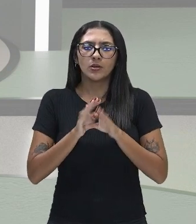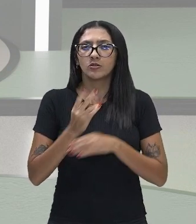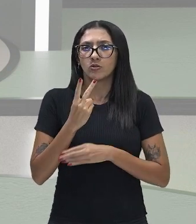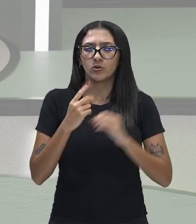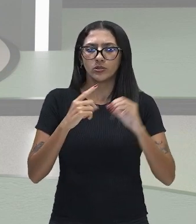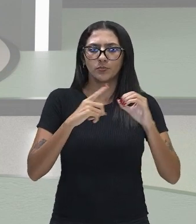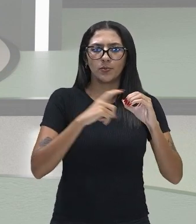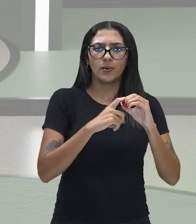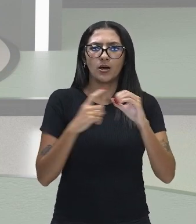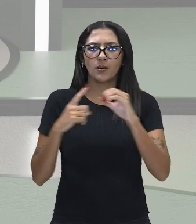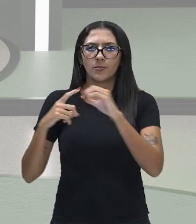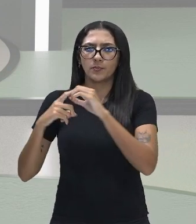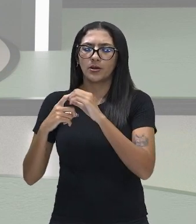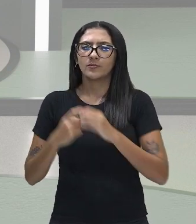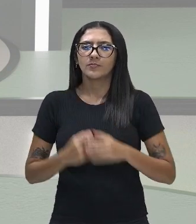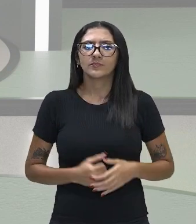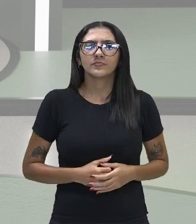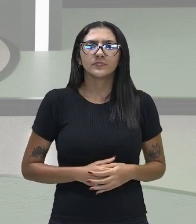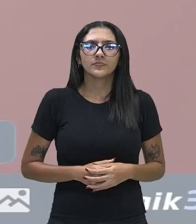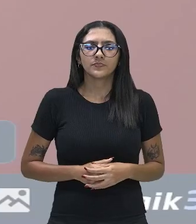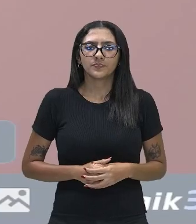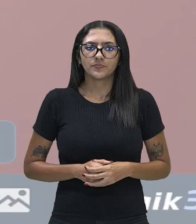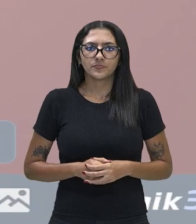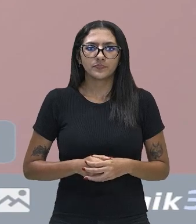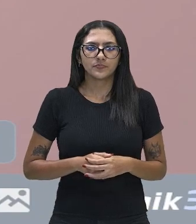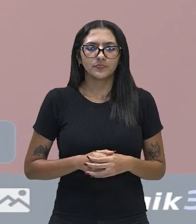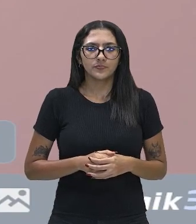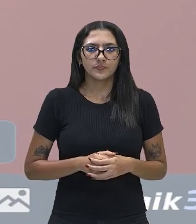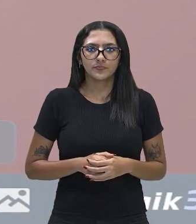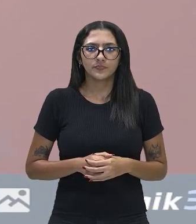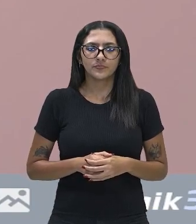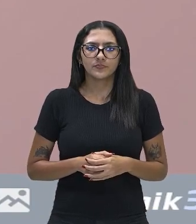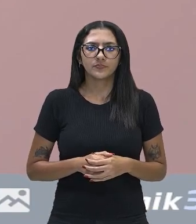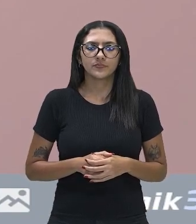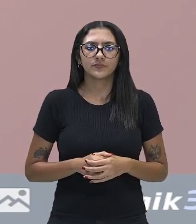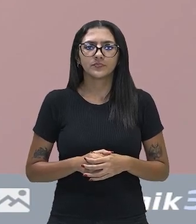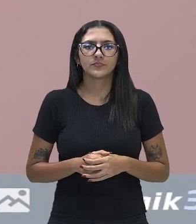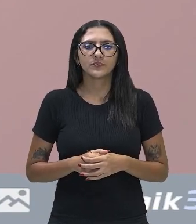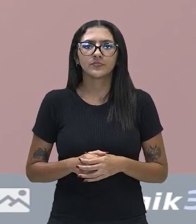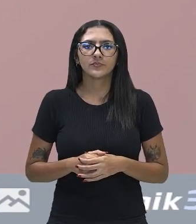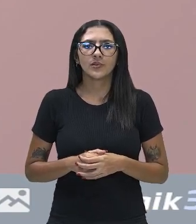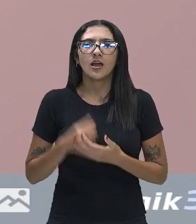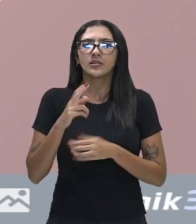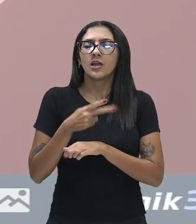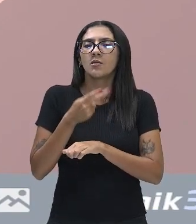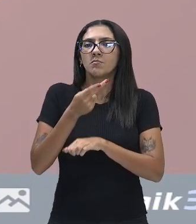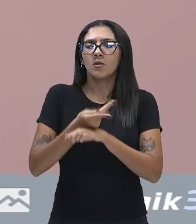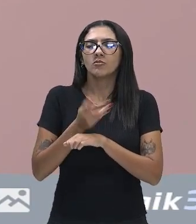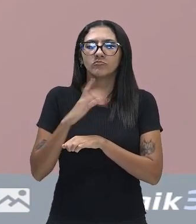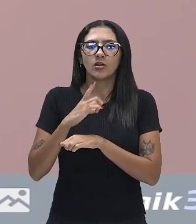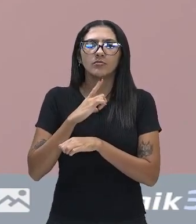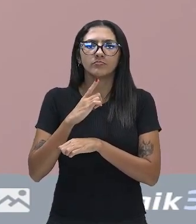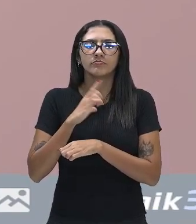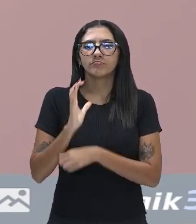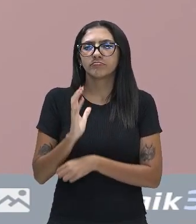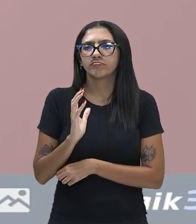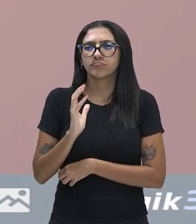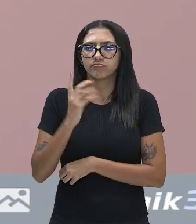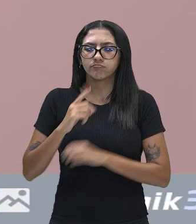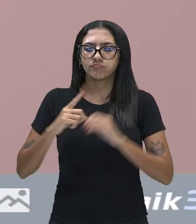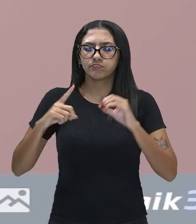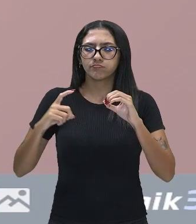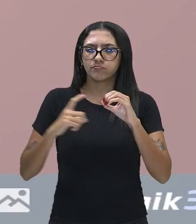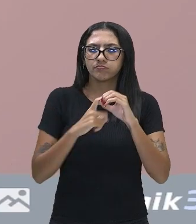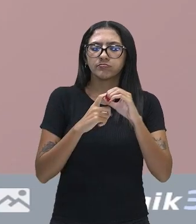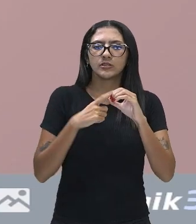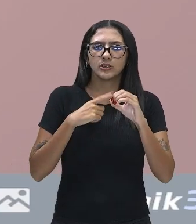espermatozoides. Correto? E quando ocorre a fecundação, nós vamos ter o